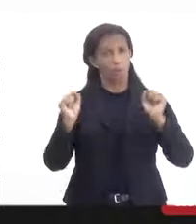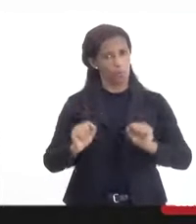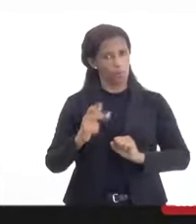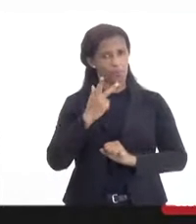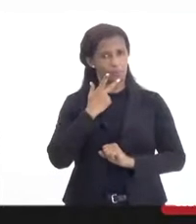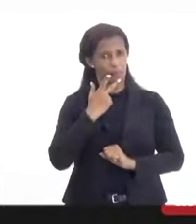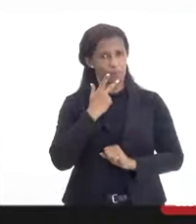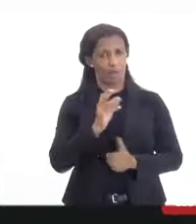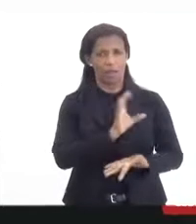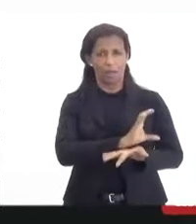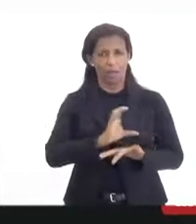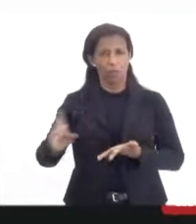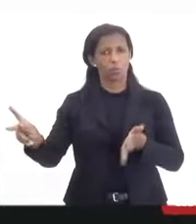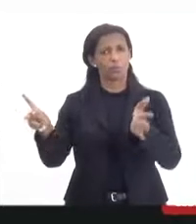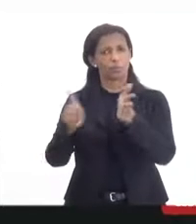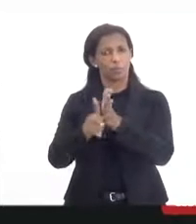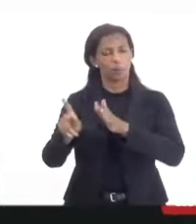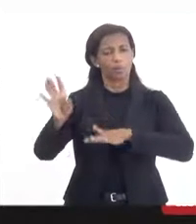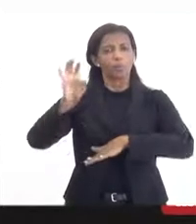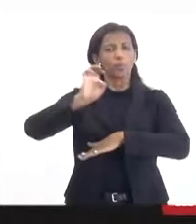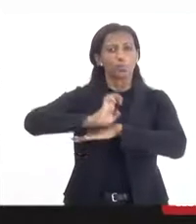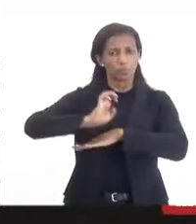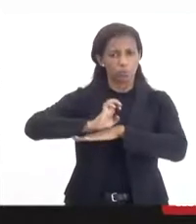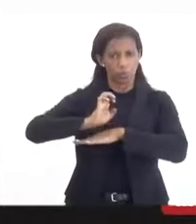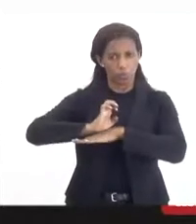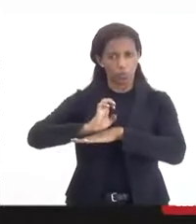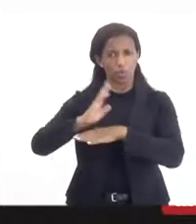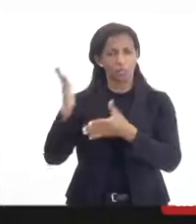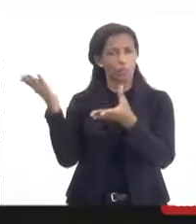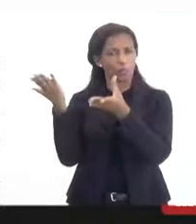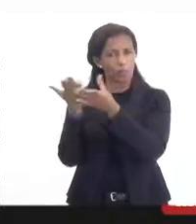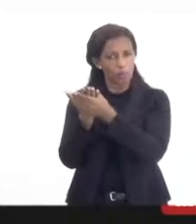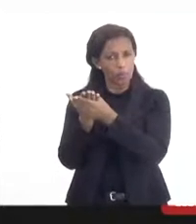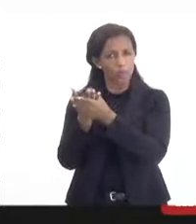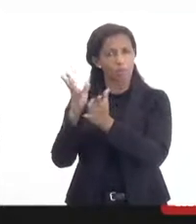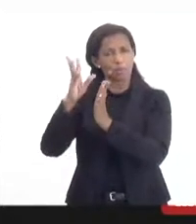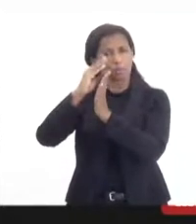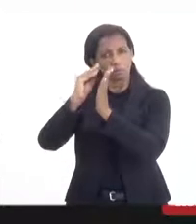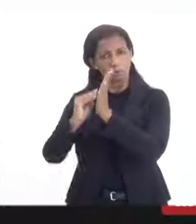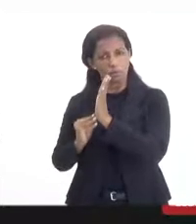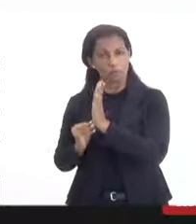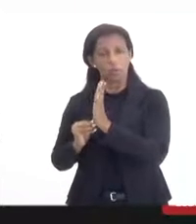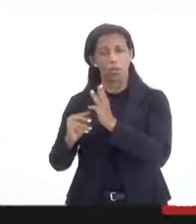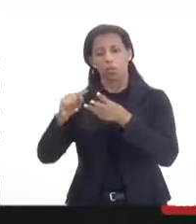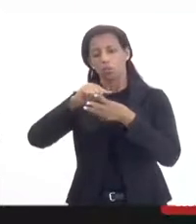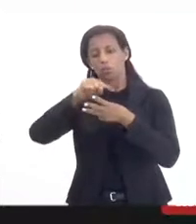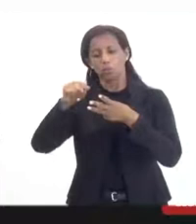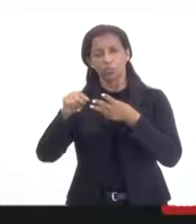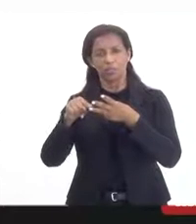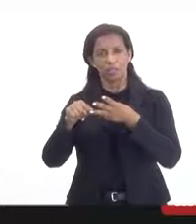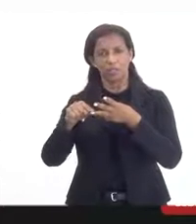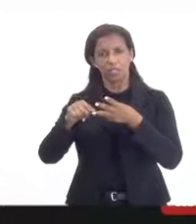um recurso especial do Estado, num processo desse que compõe os 3,2